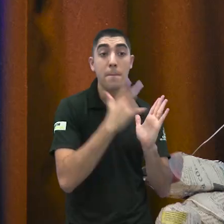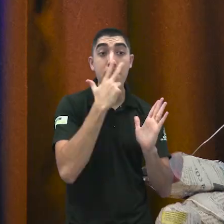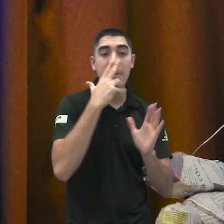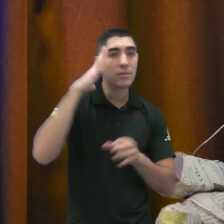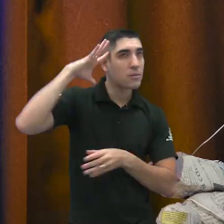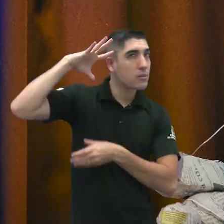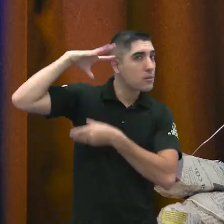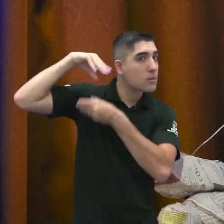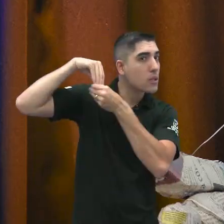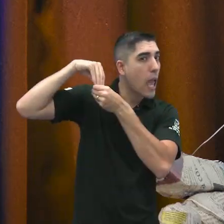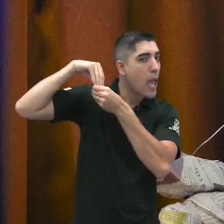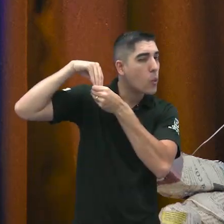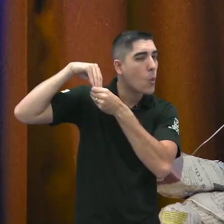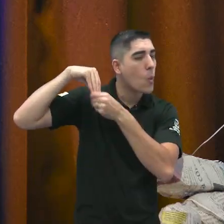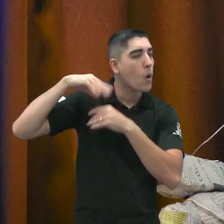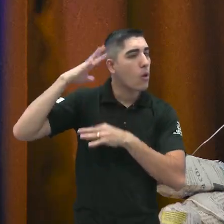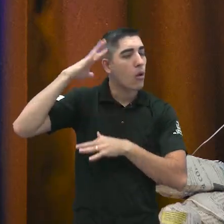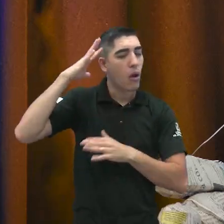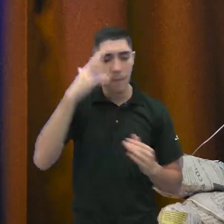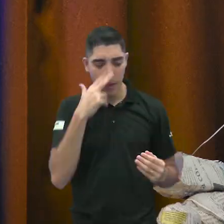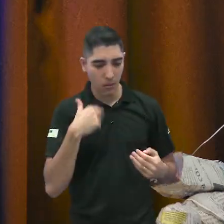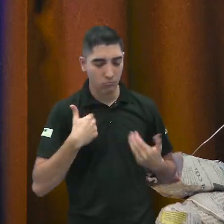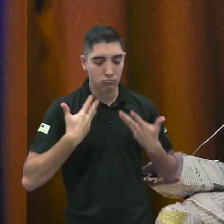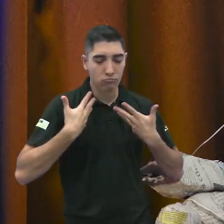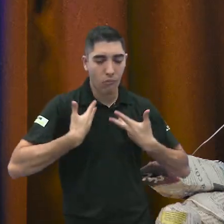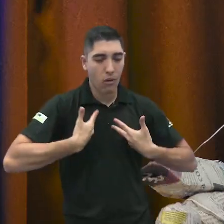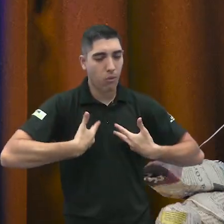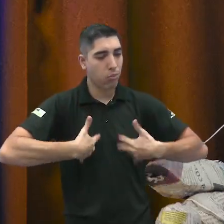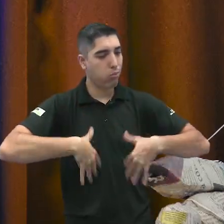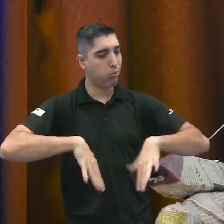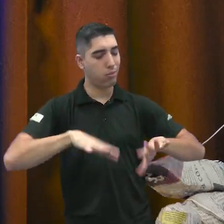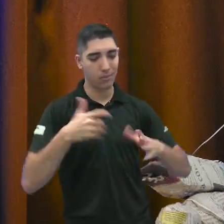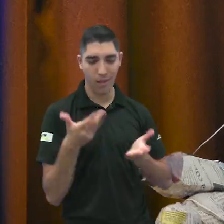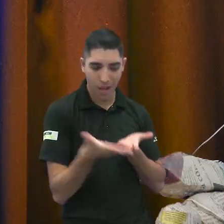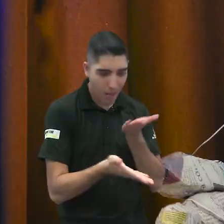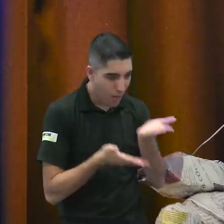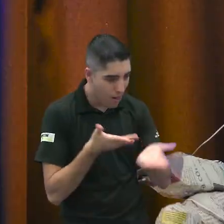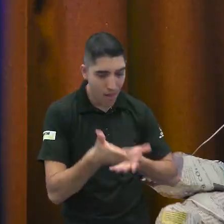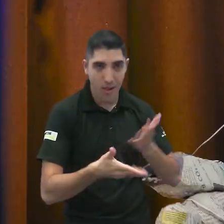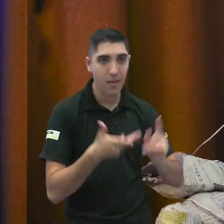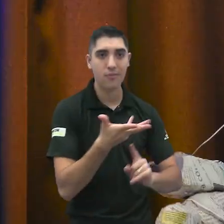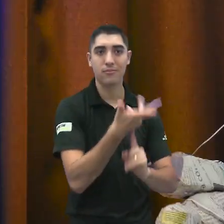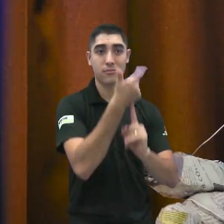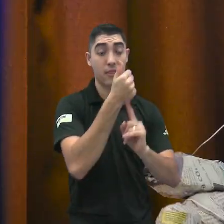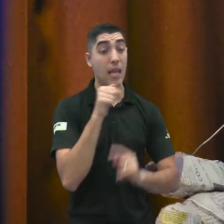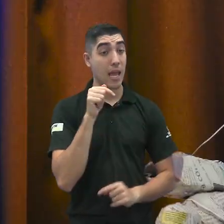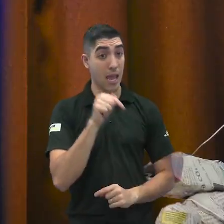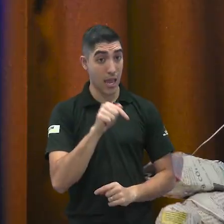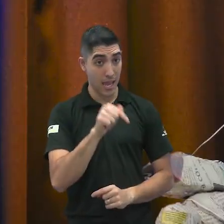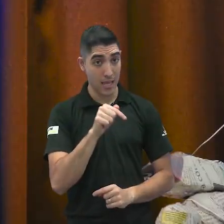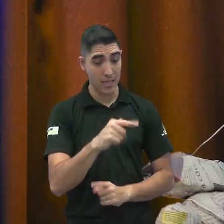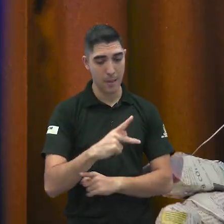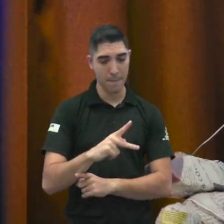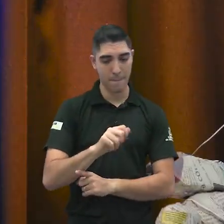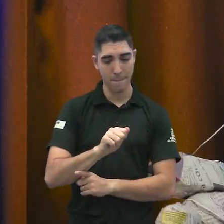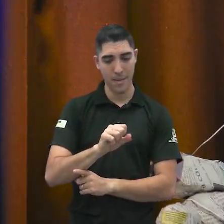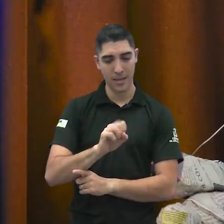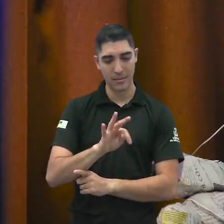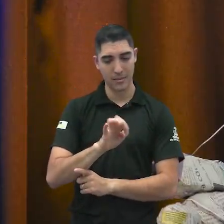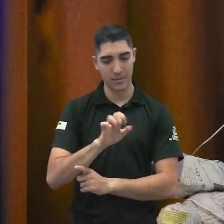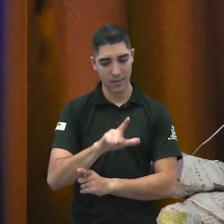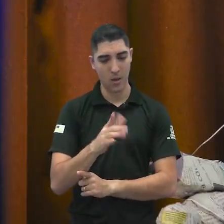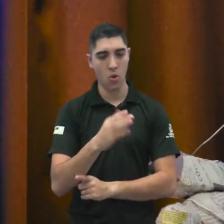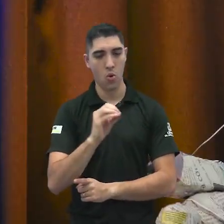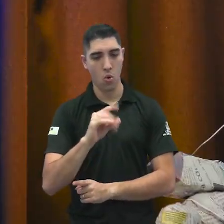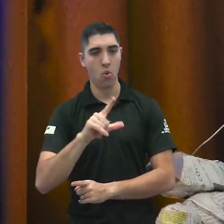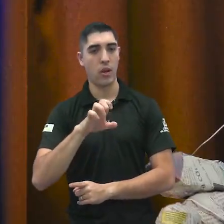com o inconsciente e com a arte. E ele se solta. É muito comum, quando se trabalha com pastel oleoso, a pessoa